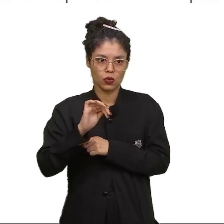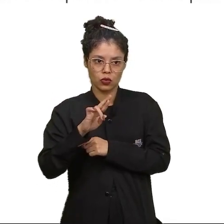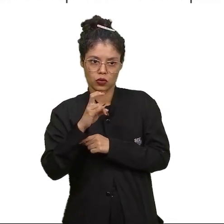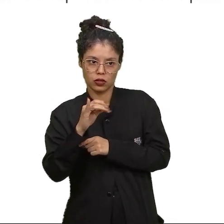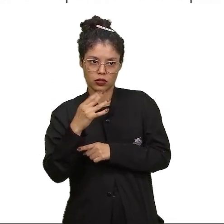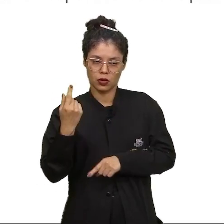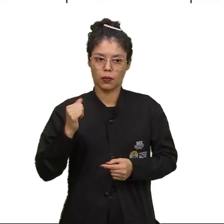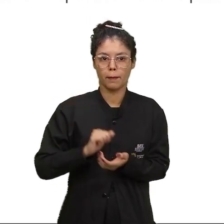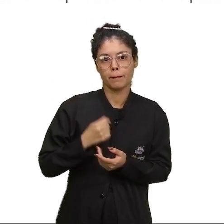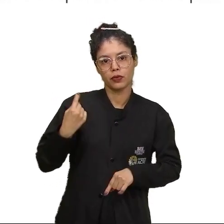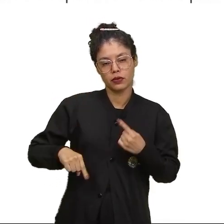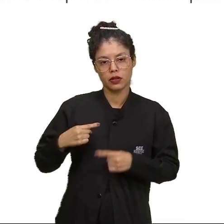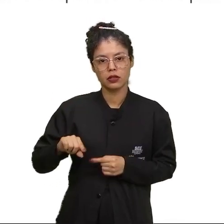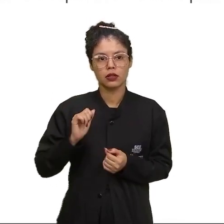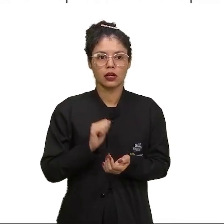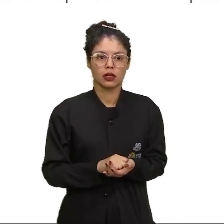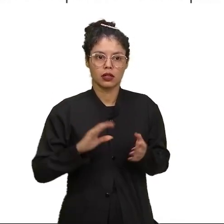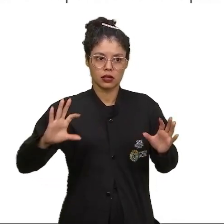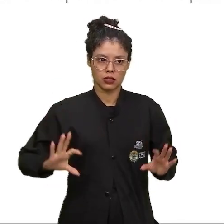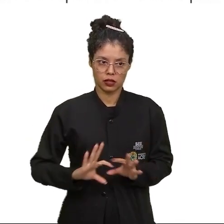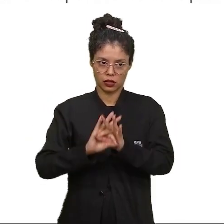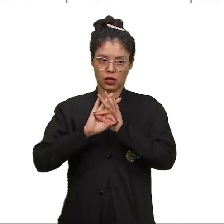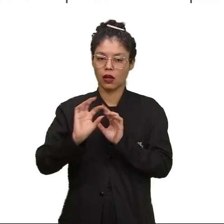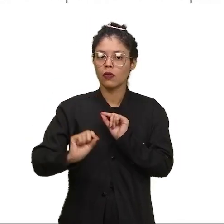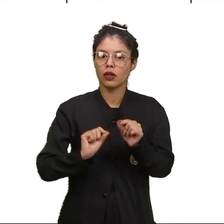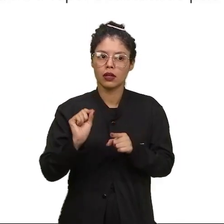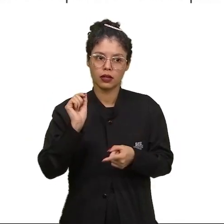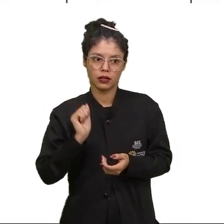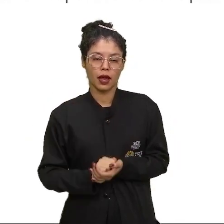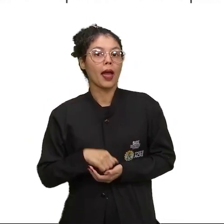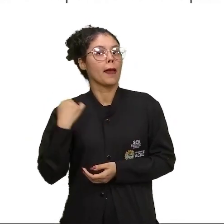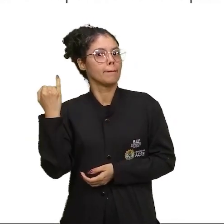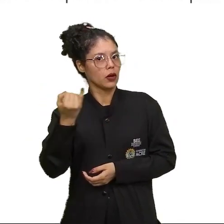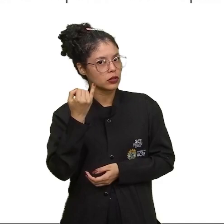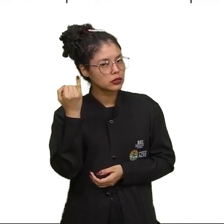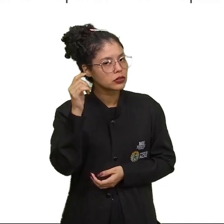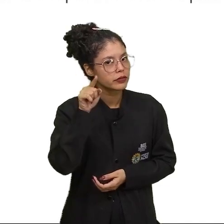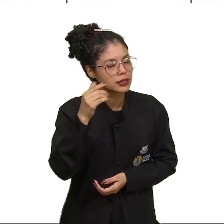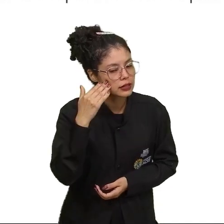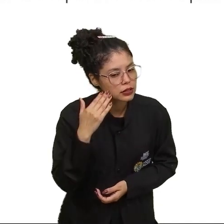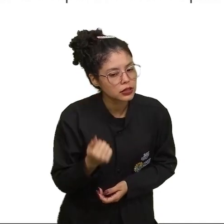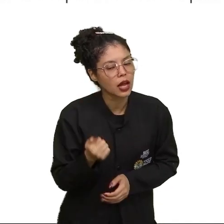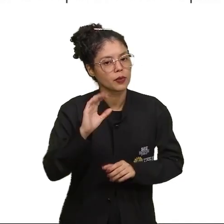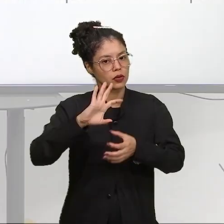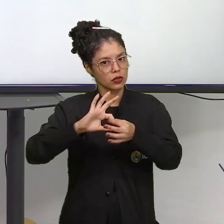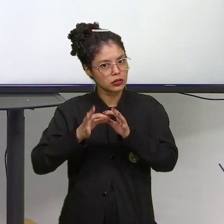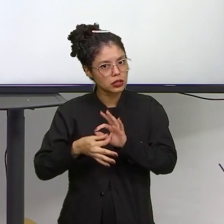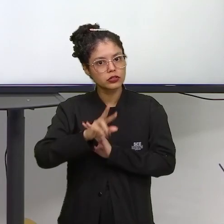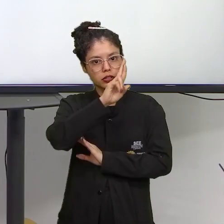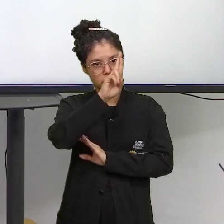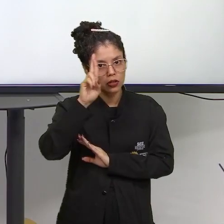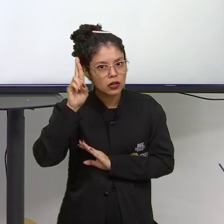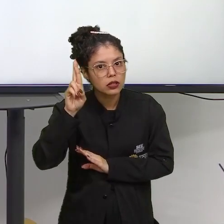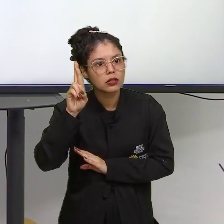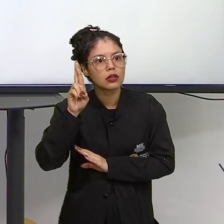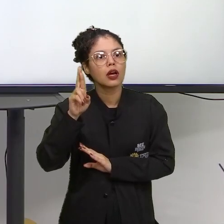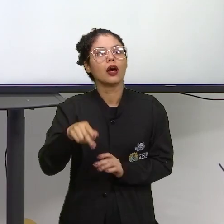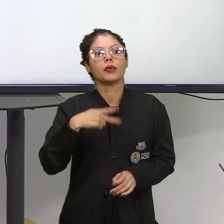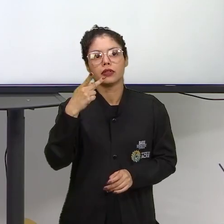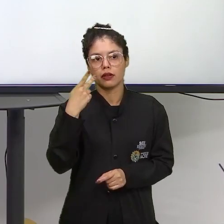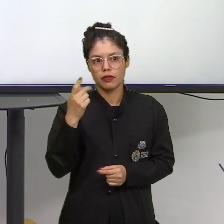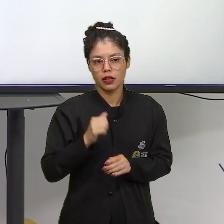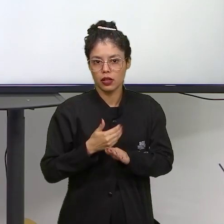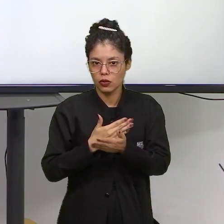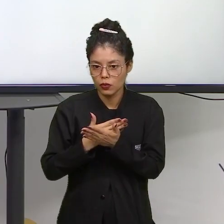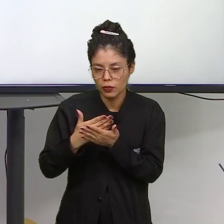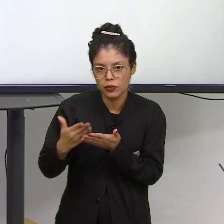conotação política ao serem vinculadas a. Por isso que é importante que você saiba o contexto histórico. Por isso que eu dei para vocês aqui